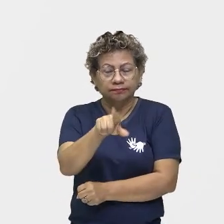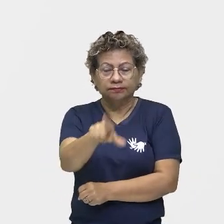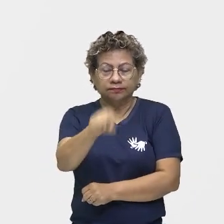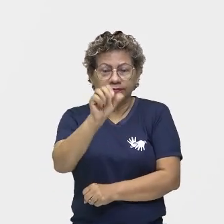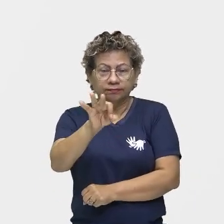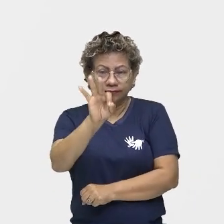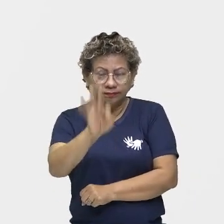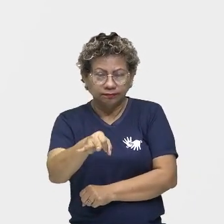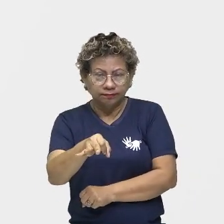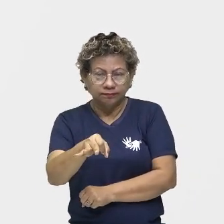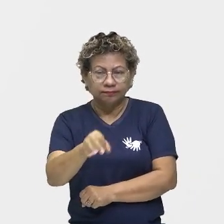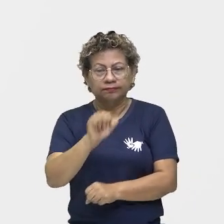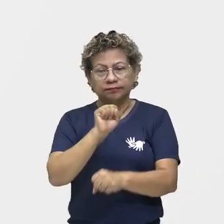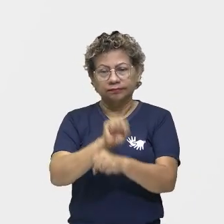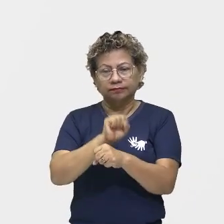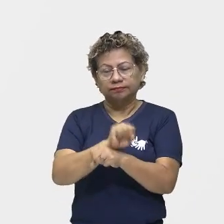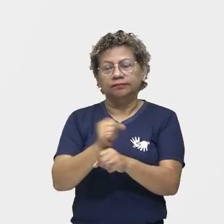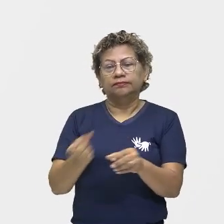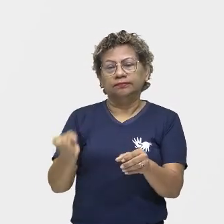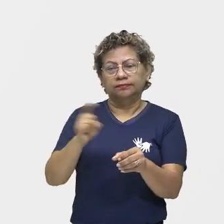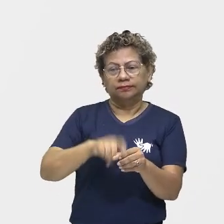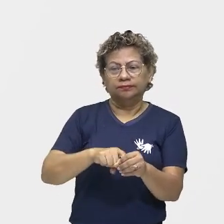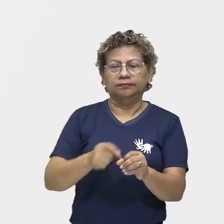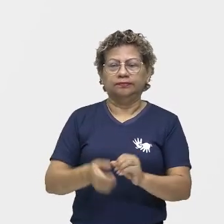nossa interatividade.